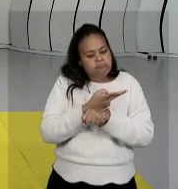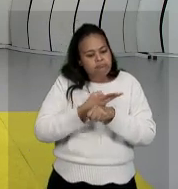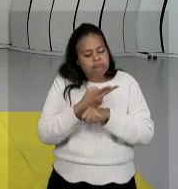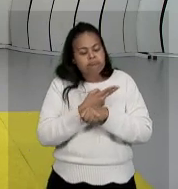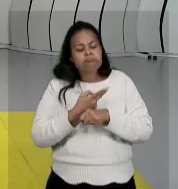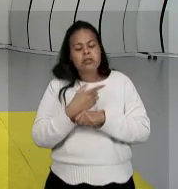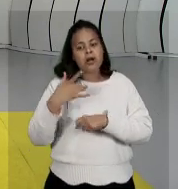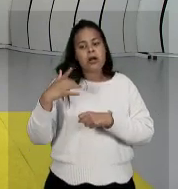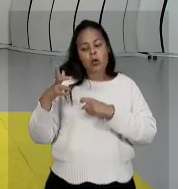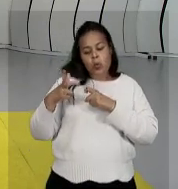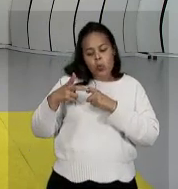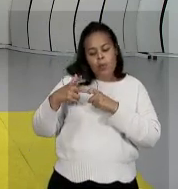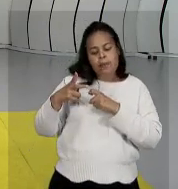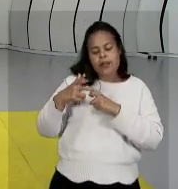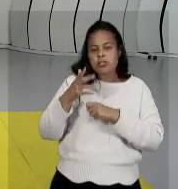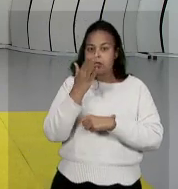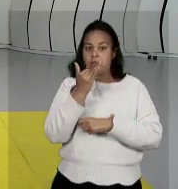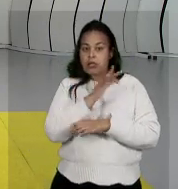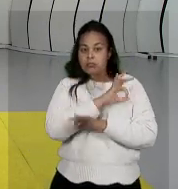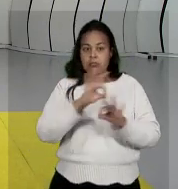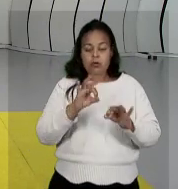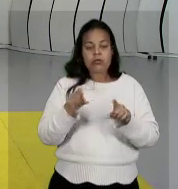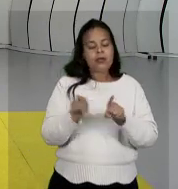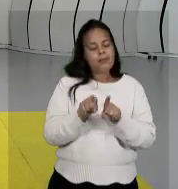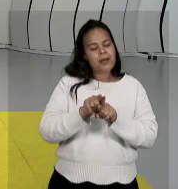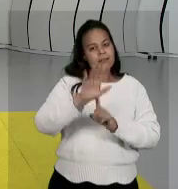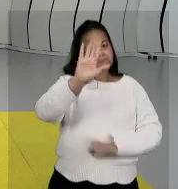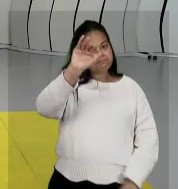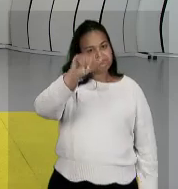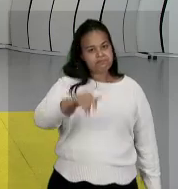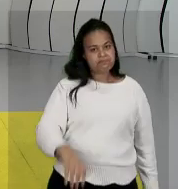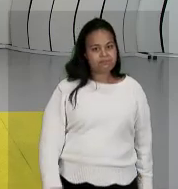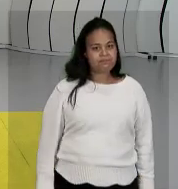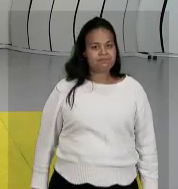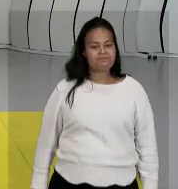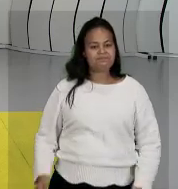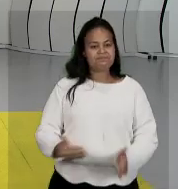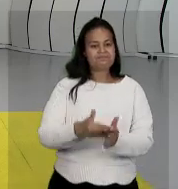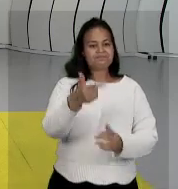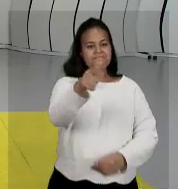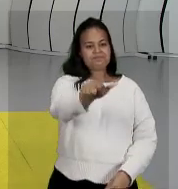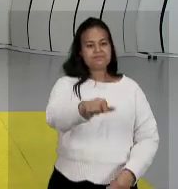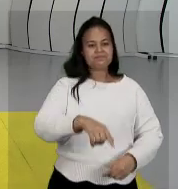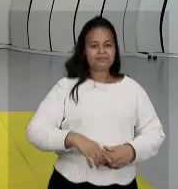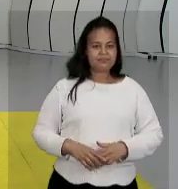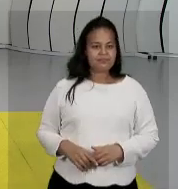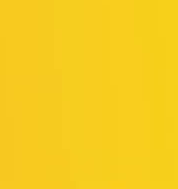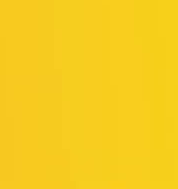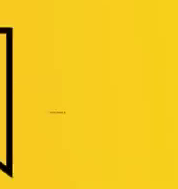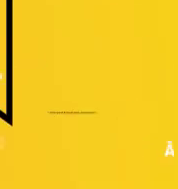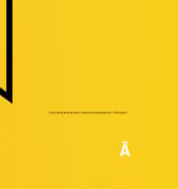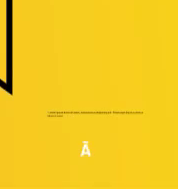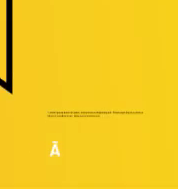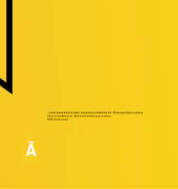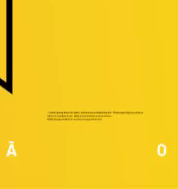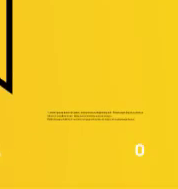uso dos alimentos também vai ajudar. Bye, bye. Até a próxima.